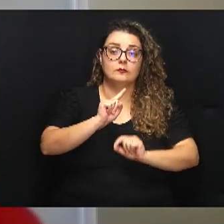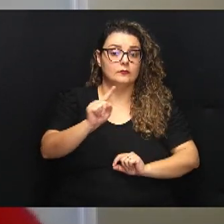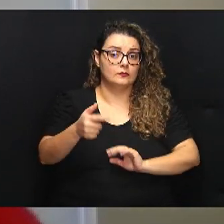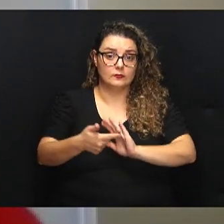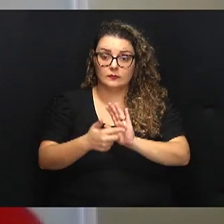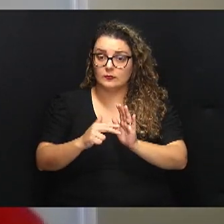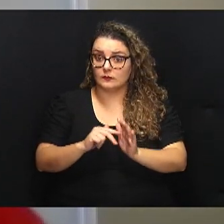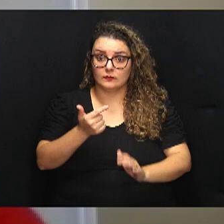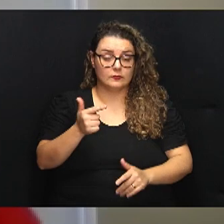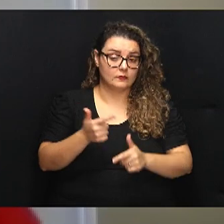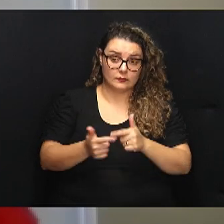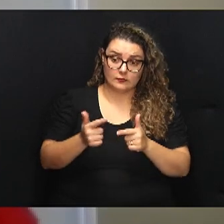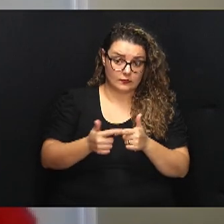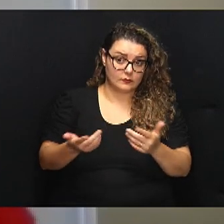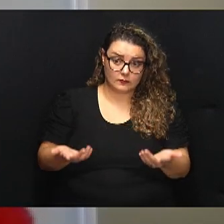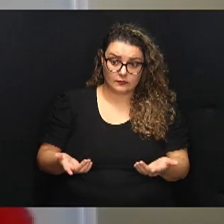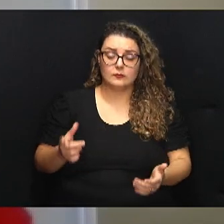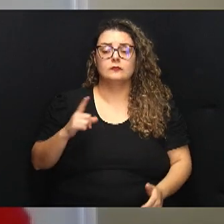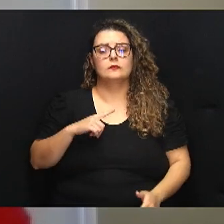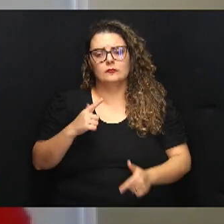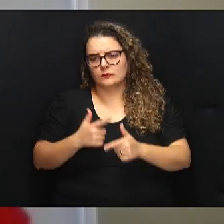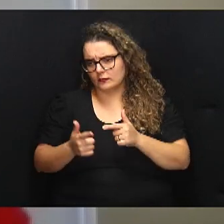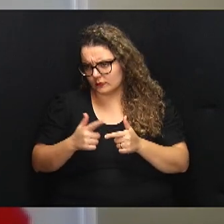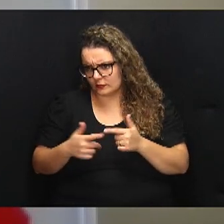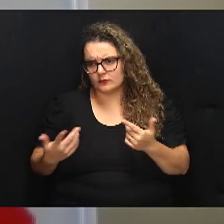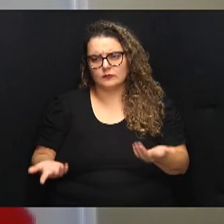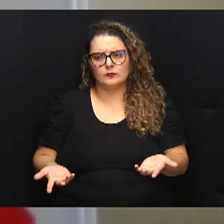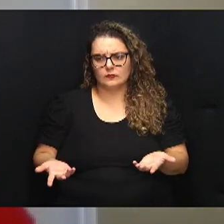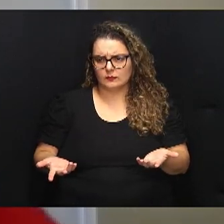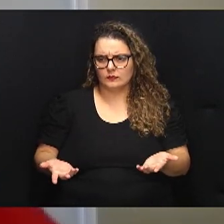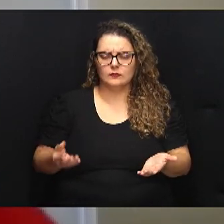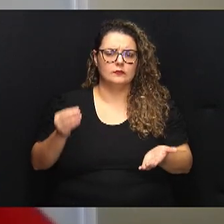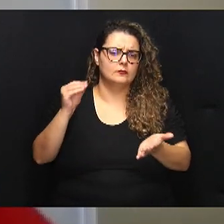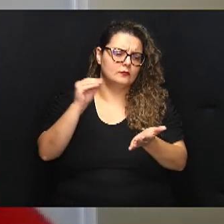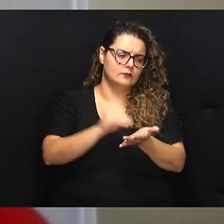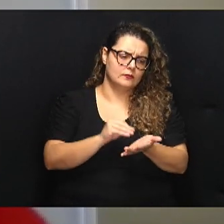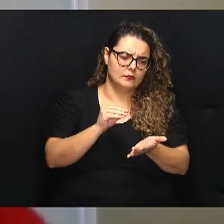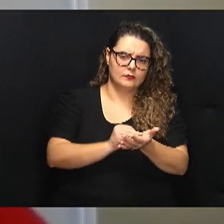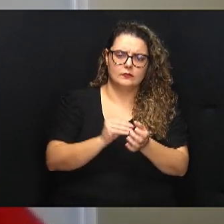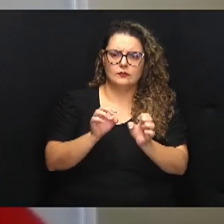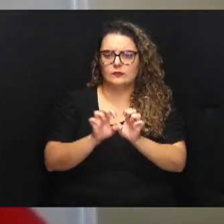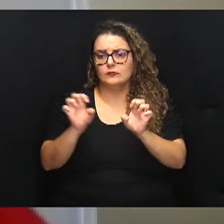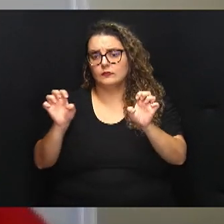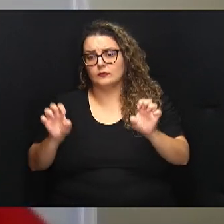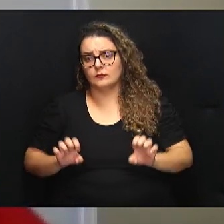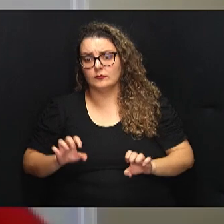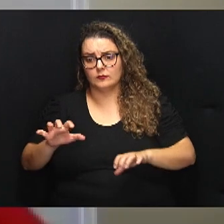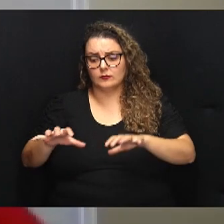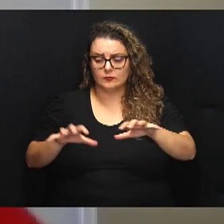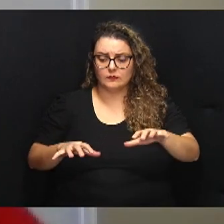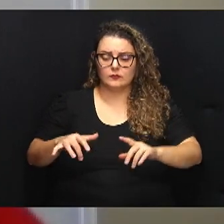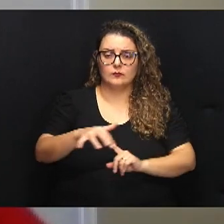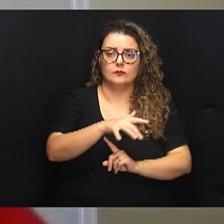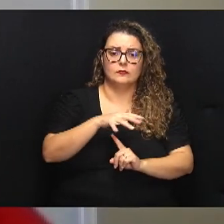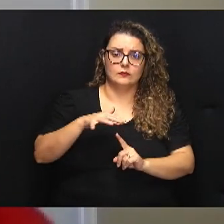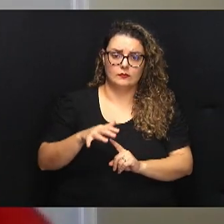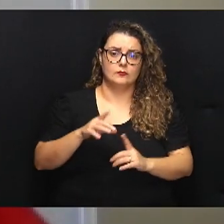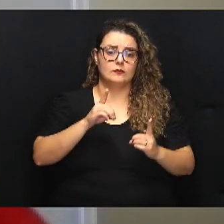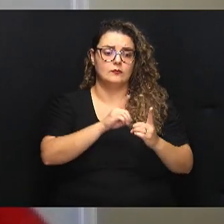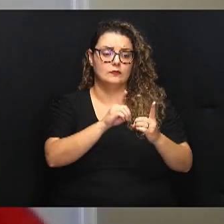não haja problemas. Há problemas de falta de estrutura dos órgãos ambientais para